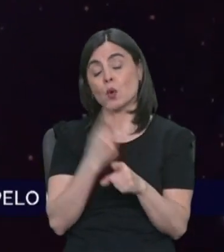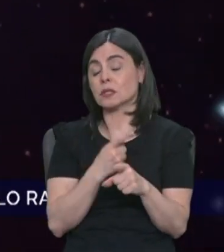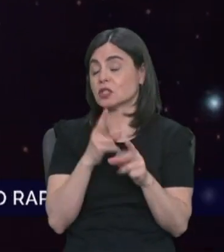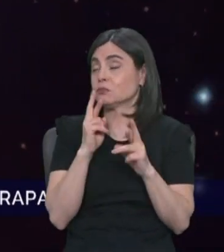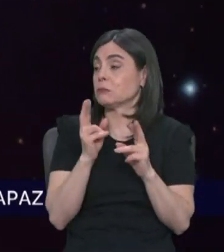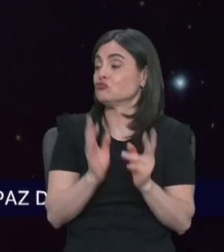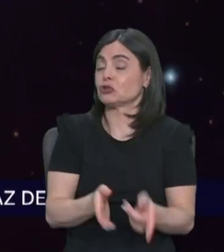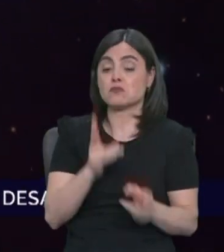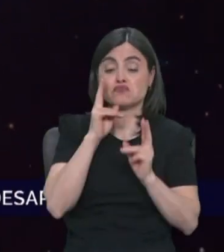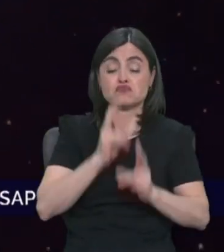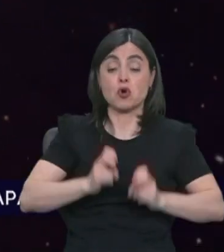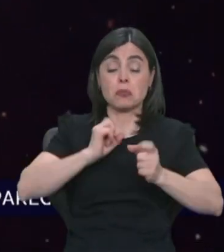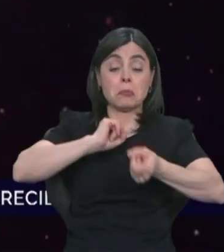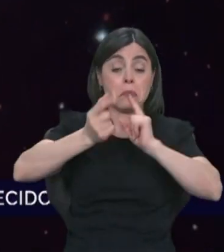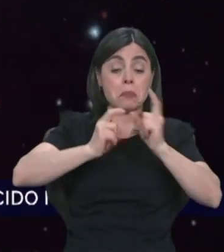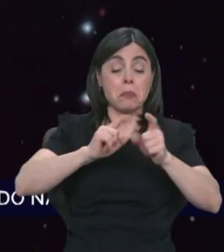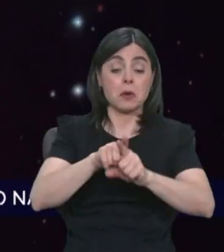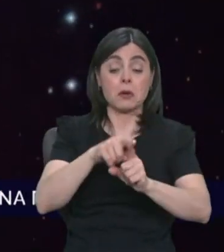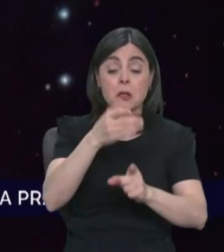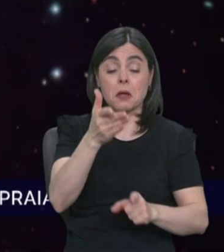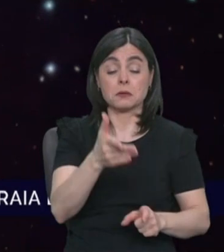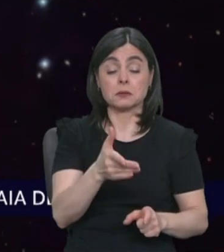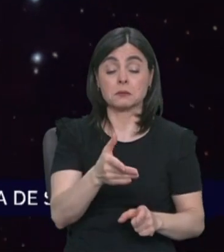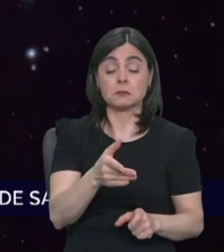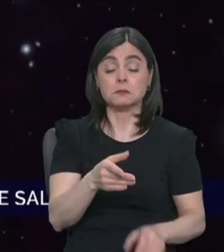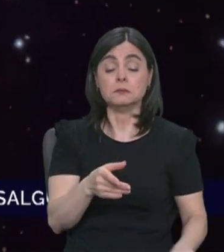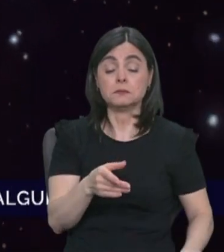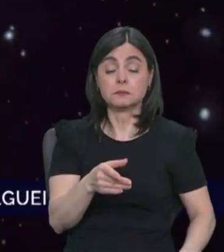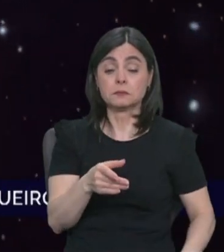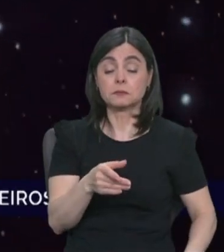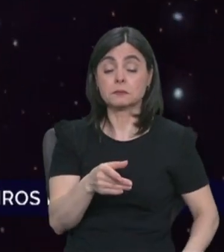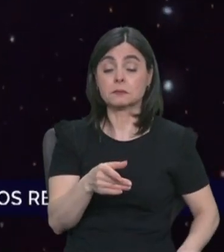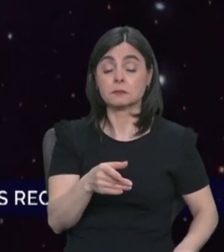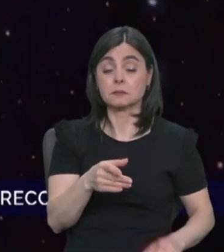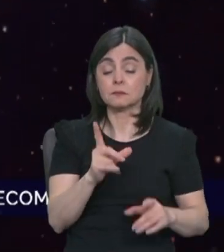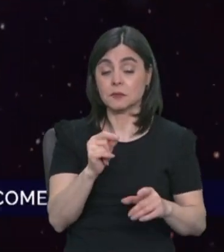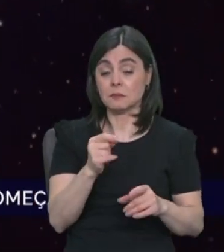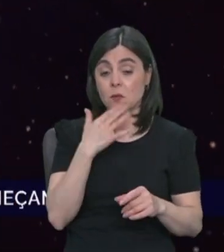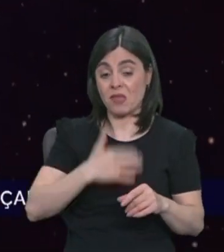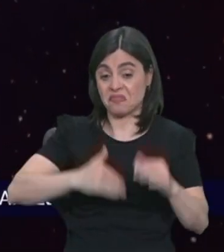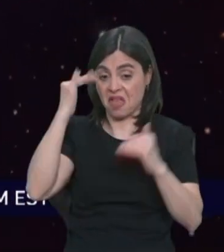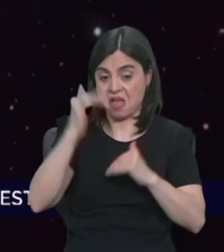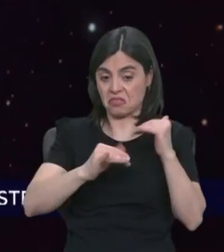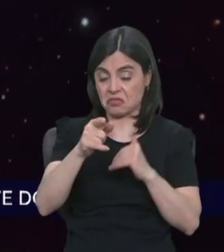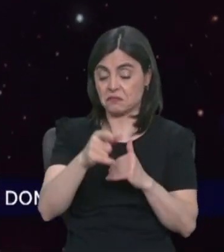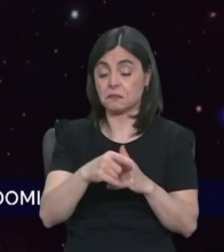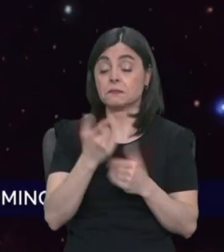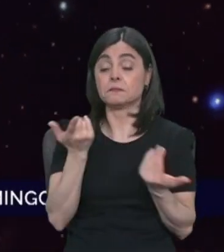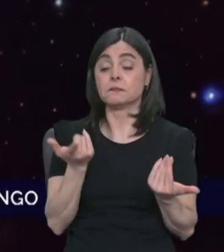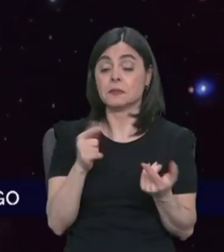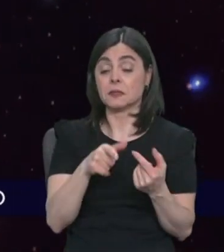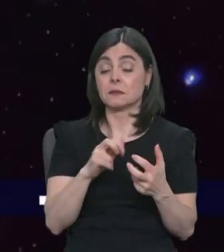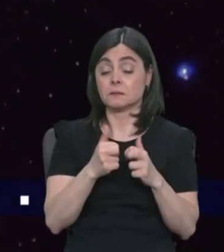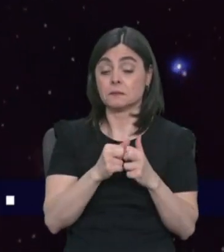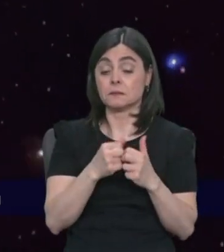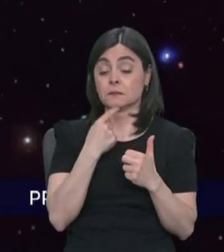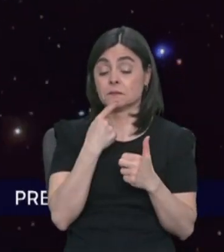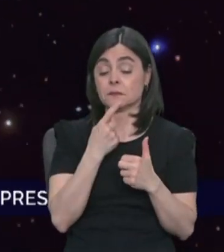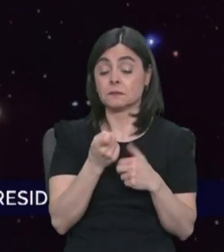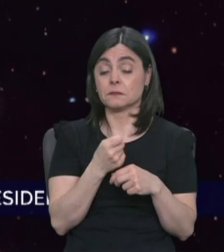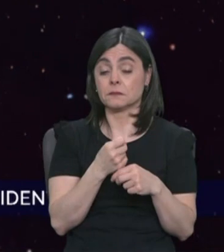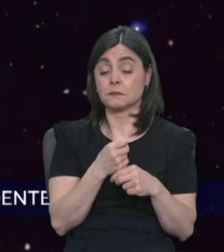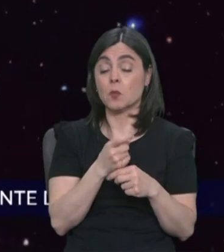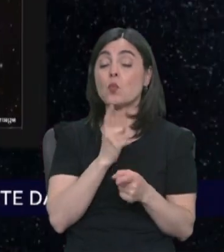de encontrar em estrelas com esta massa e também com esta idade. E, portanto, a questão que se coloca aos astrónomos é: o